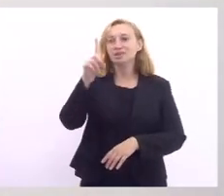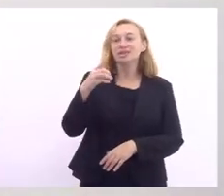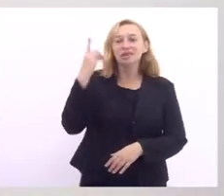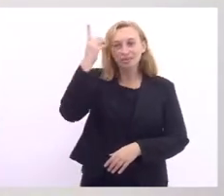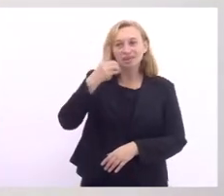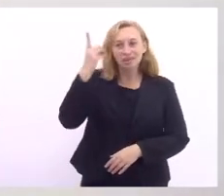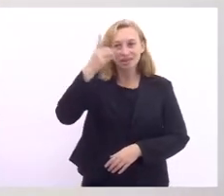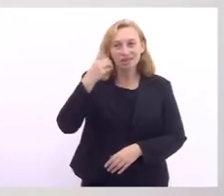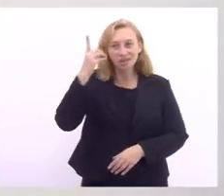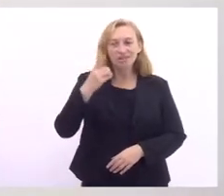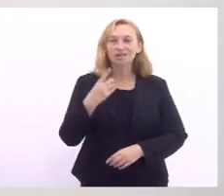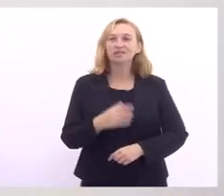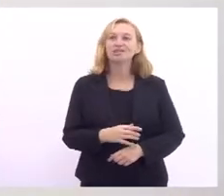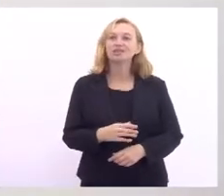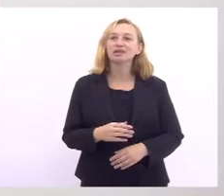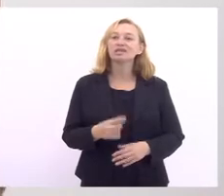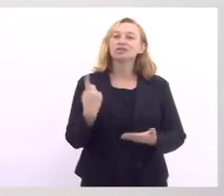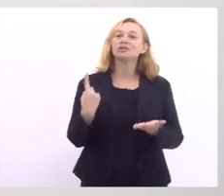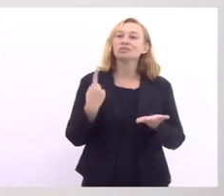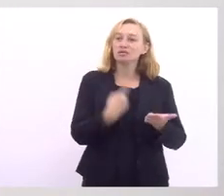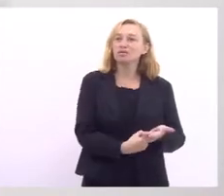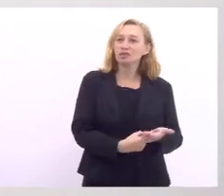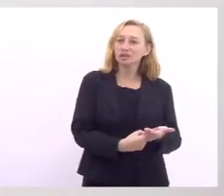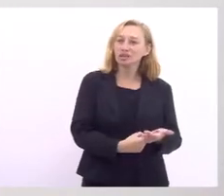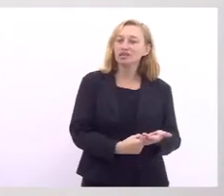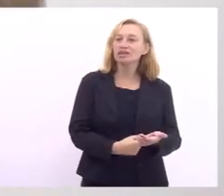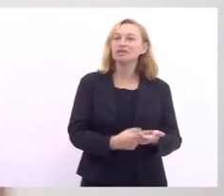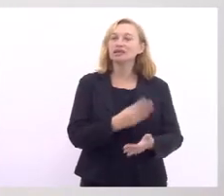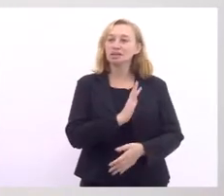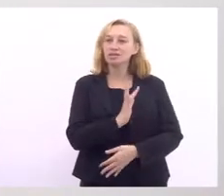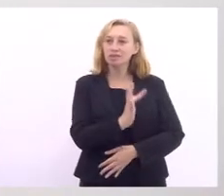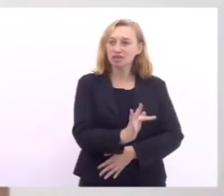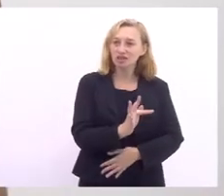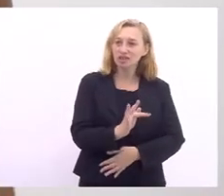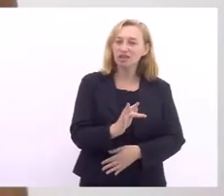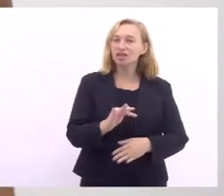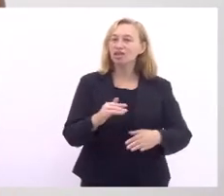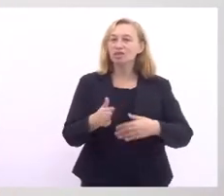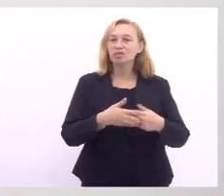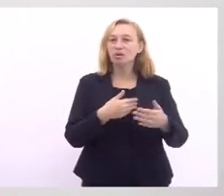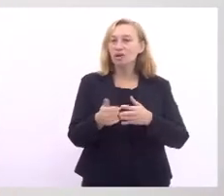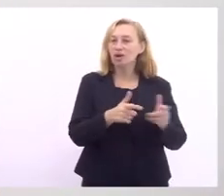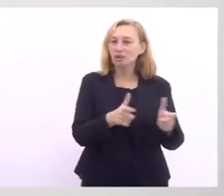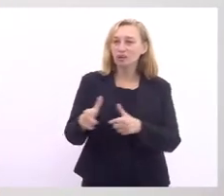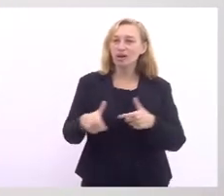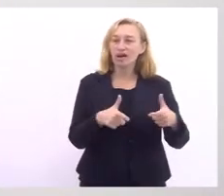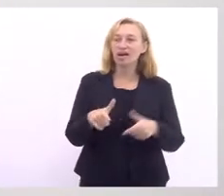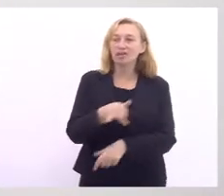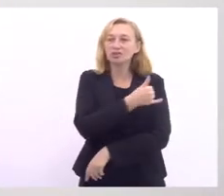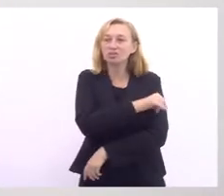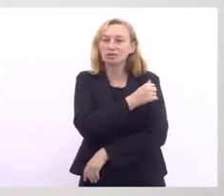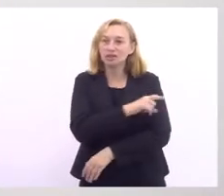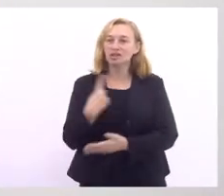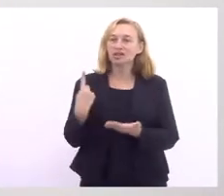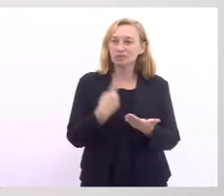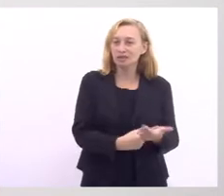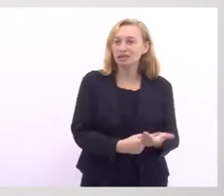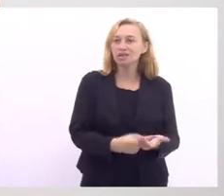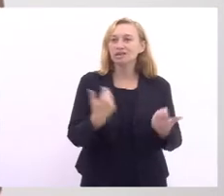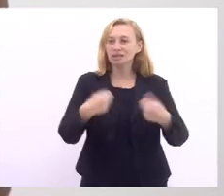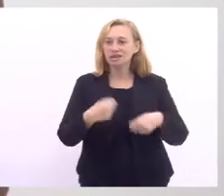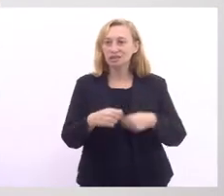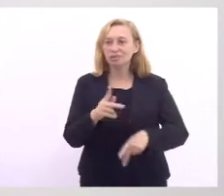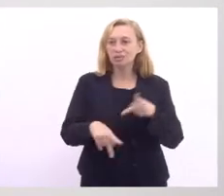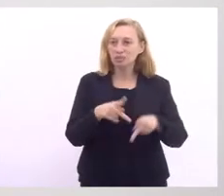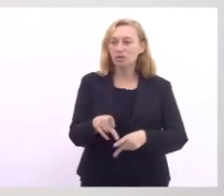deputadas e deputados também comprometidos né da Baixada do Leste e comprometidos com as reais necessidades da nossa